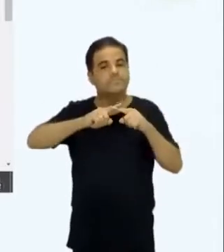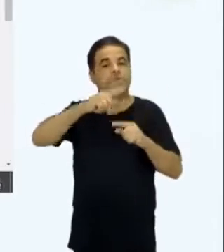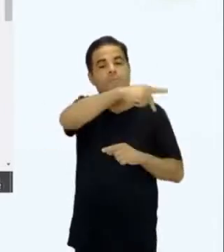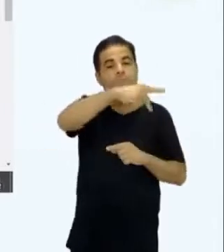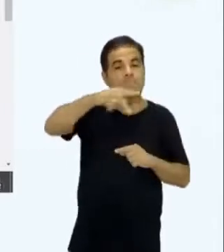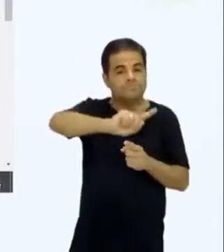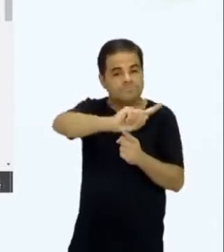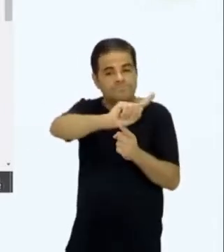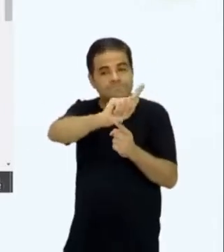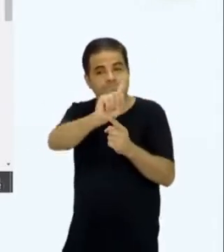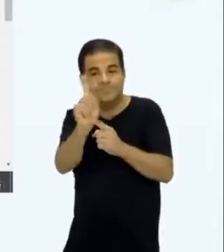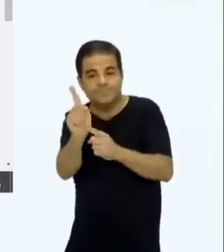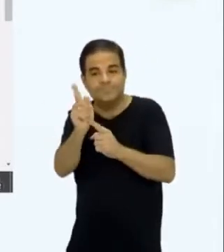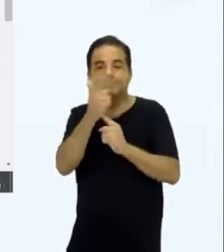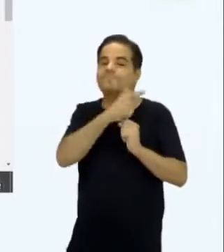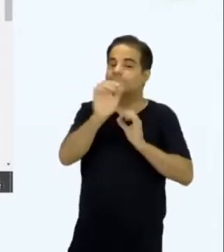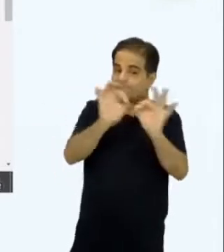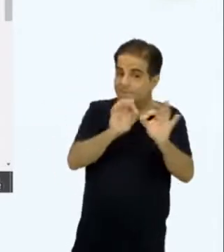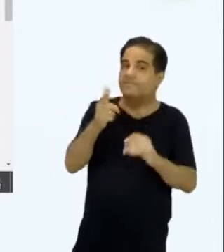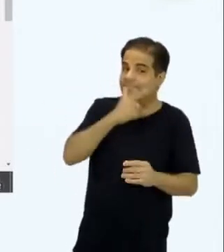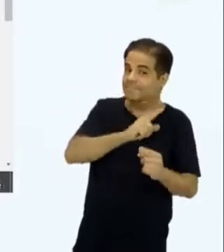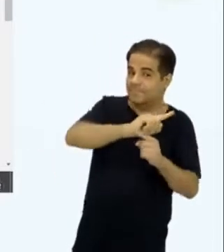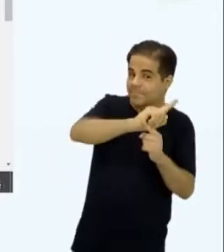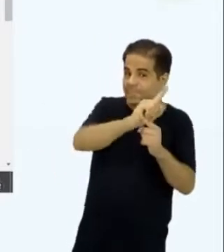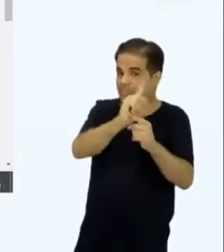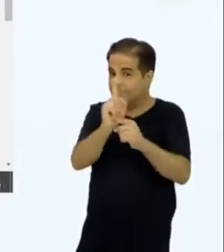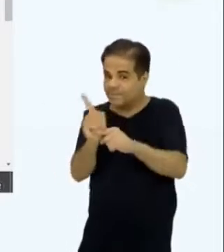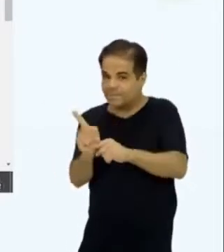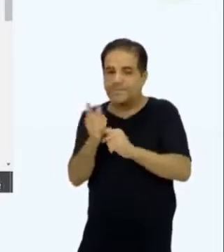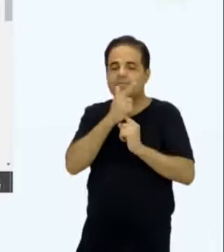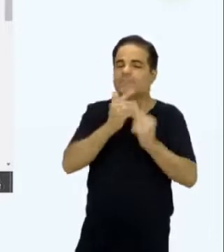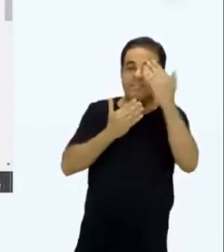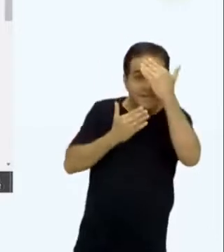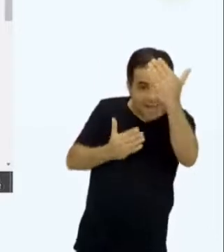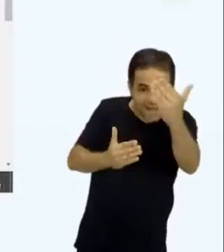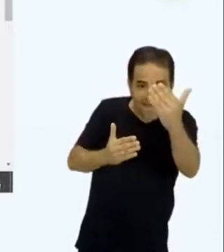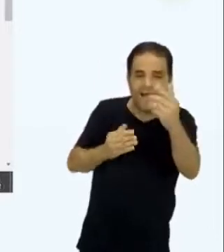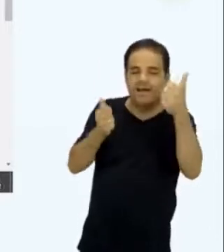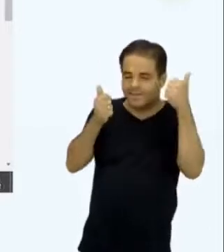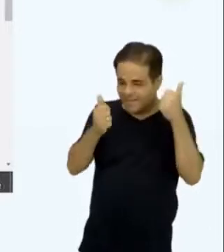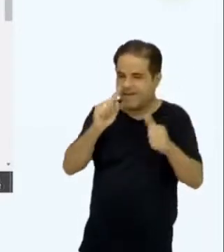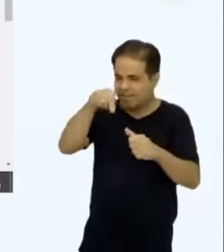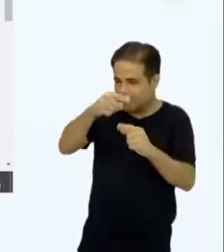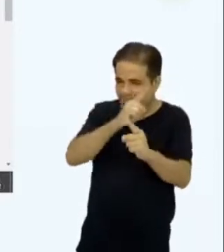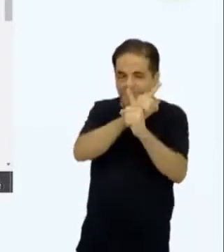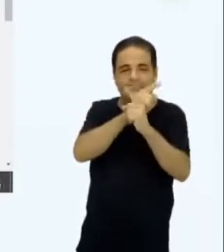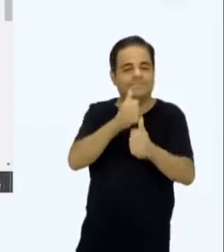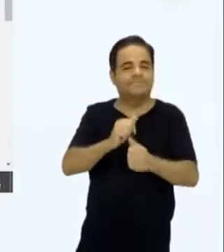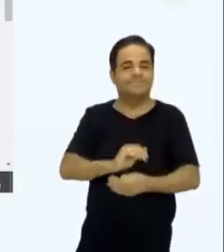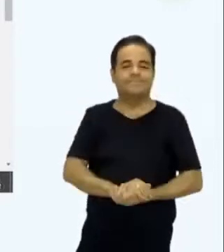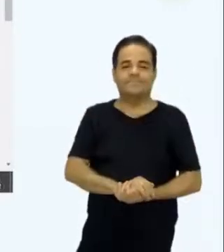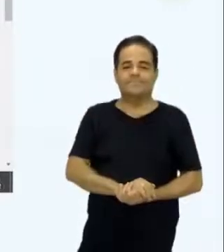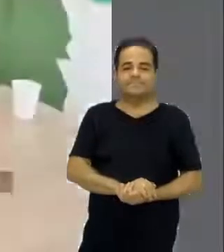potenciômetro. Deu certo o nosso projeto. Tá bom? Muito obrigada, pessoal, e até a próxima.